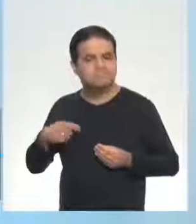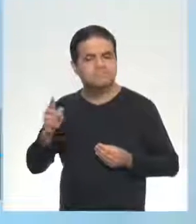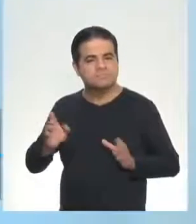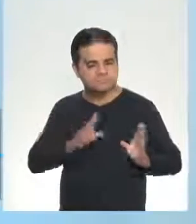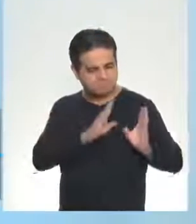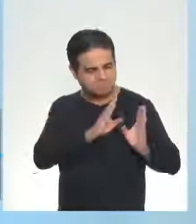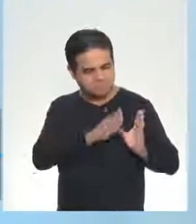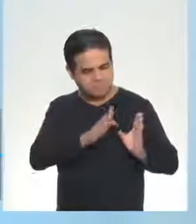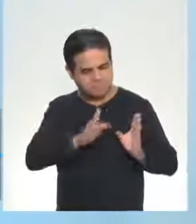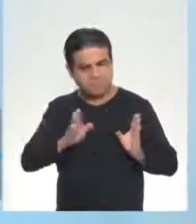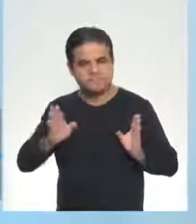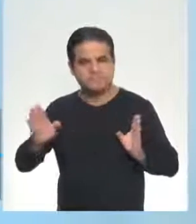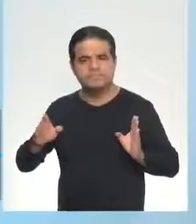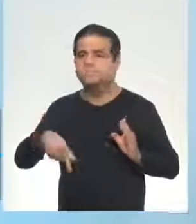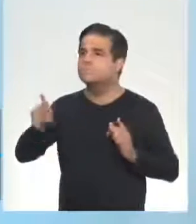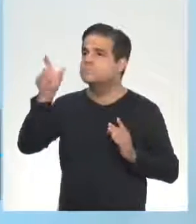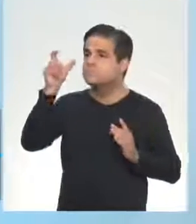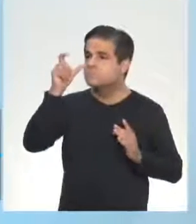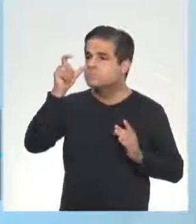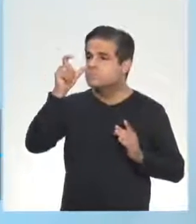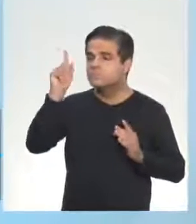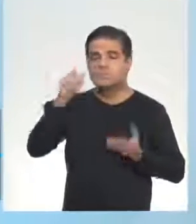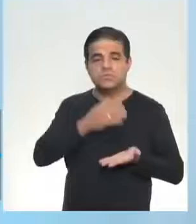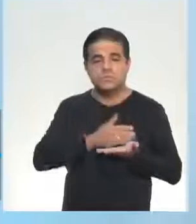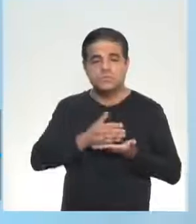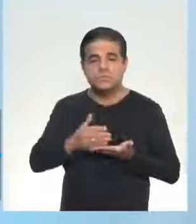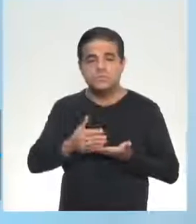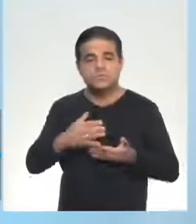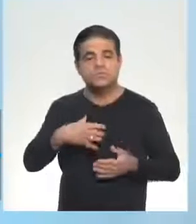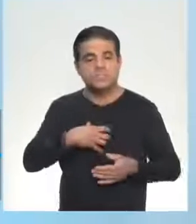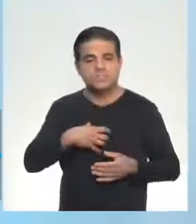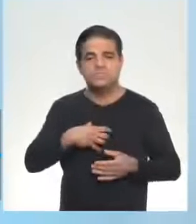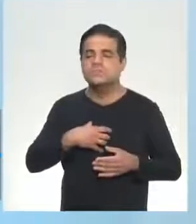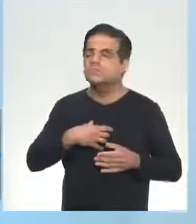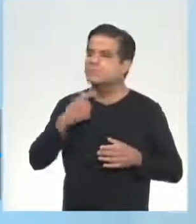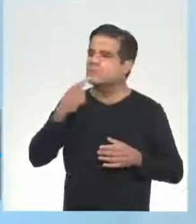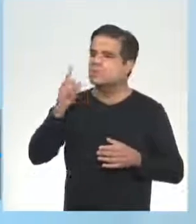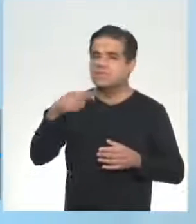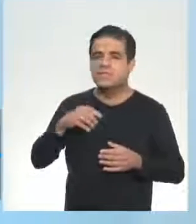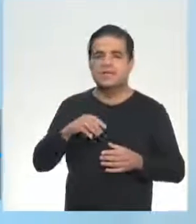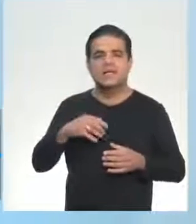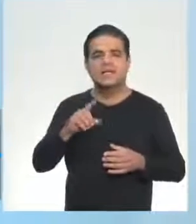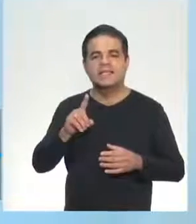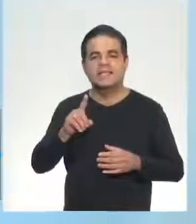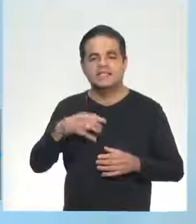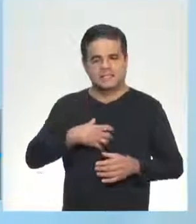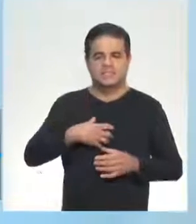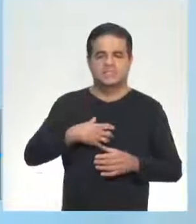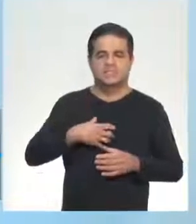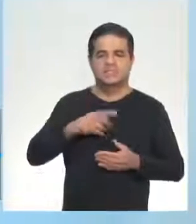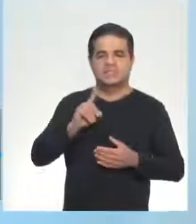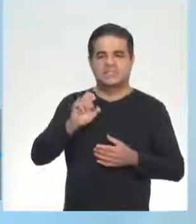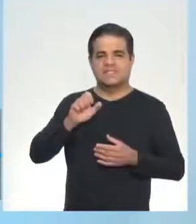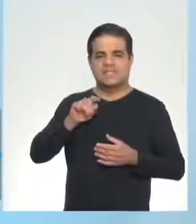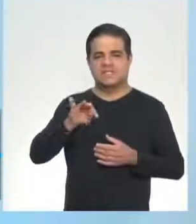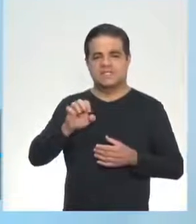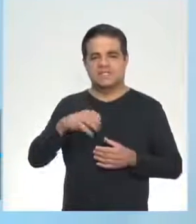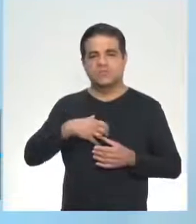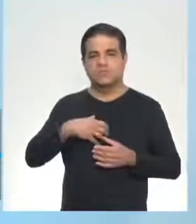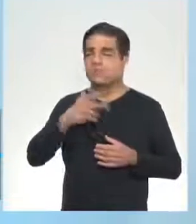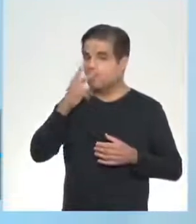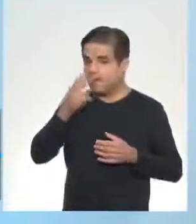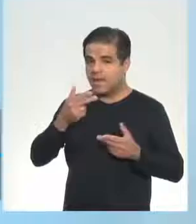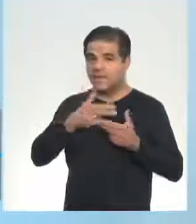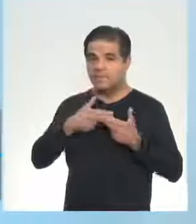a ordem. Observem que quando começamos deste modo, dá a ideia de que já foi dito algo